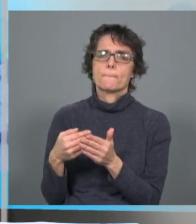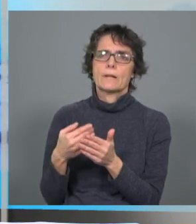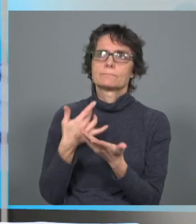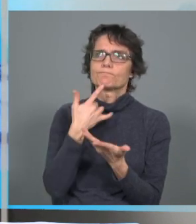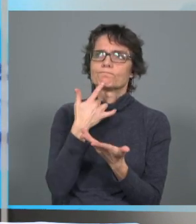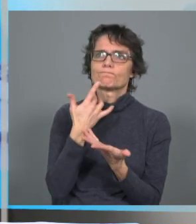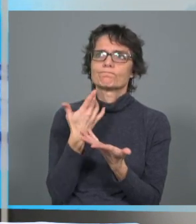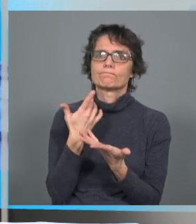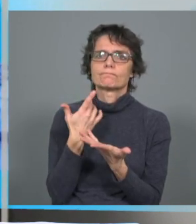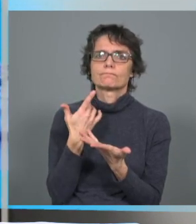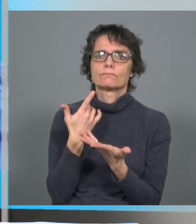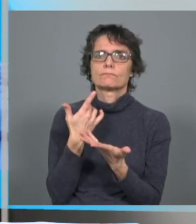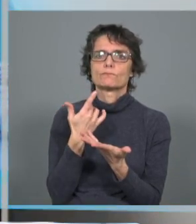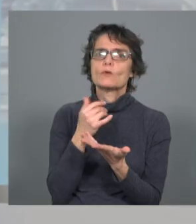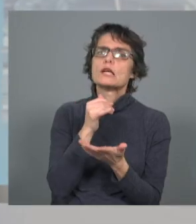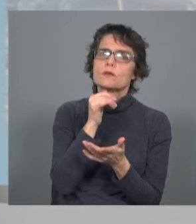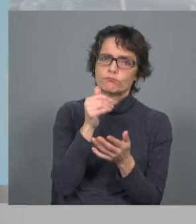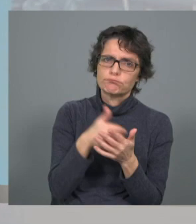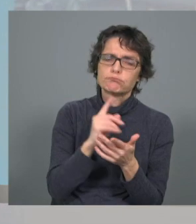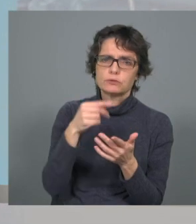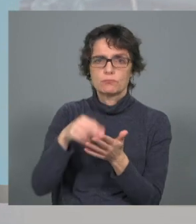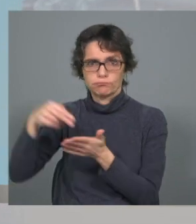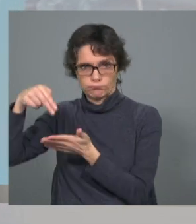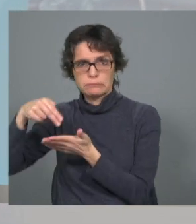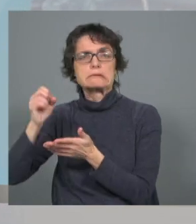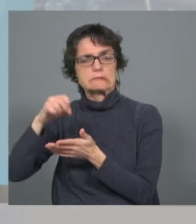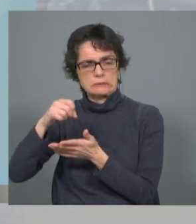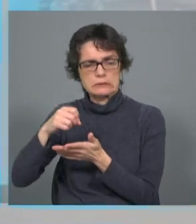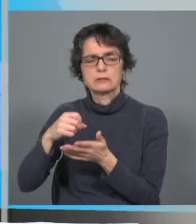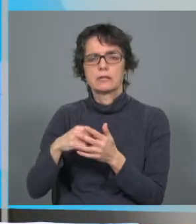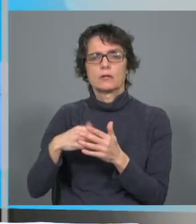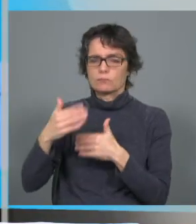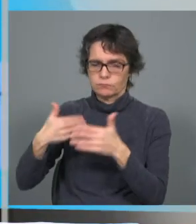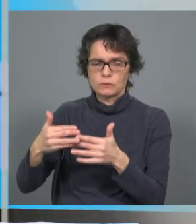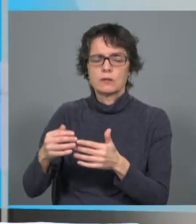da morte que é decidido contra Jesus nessa altura. E